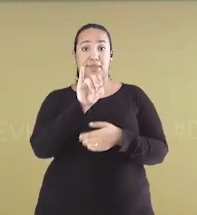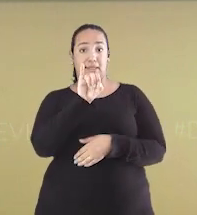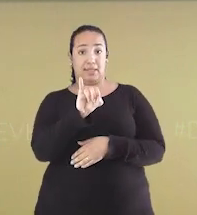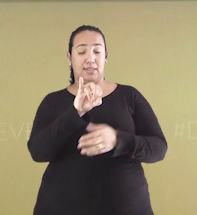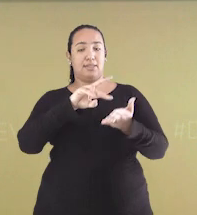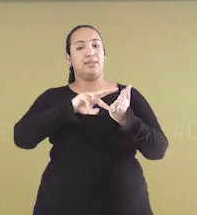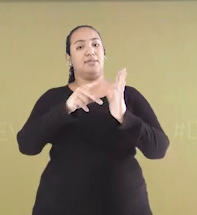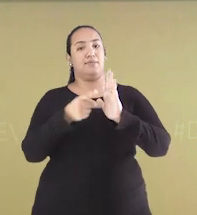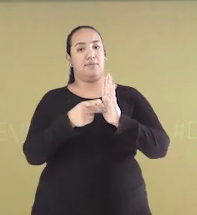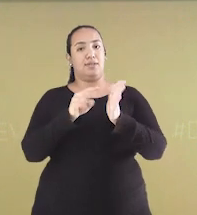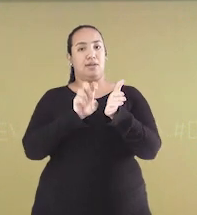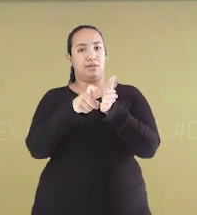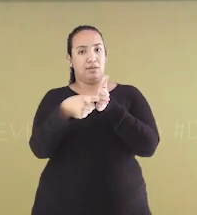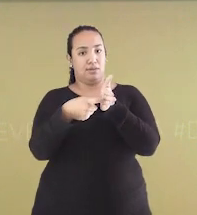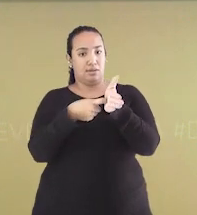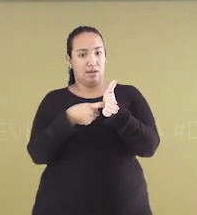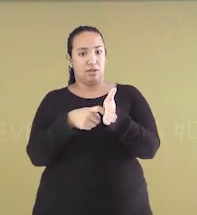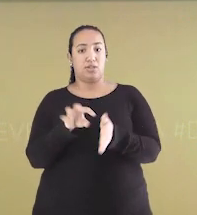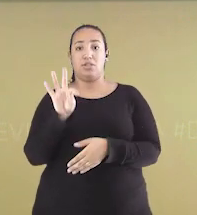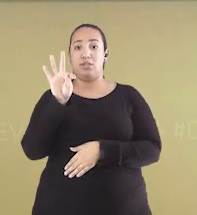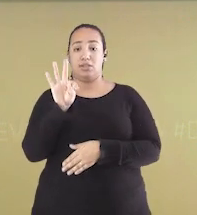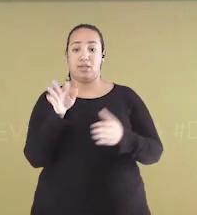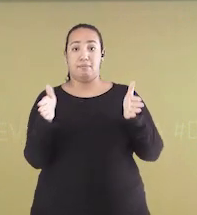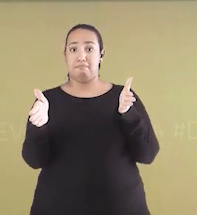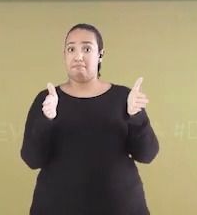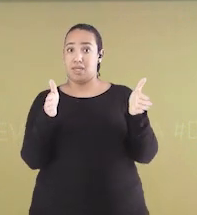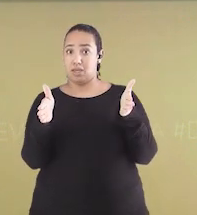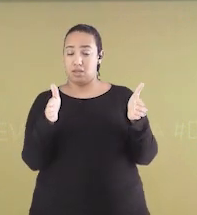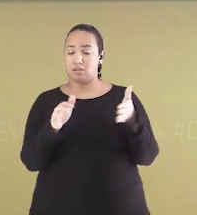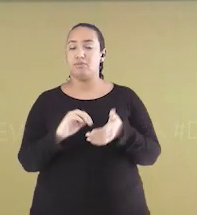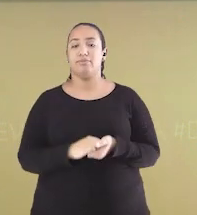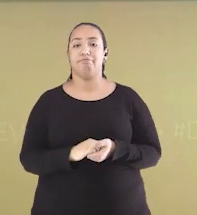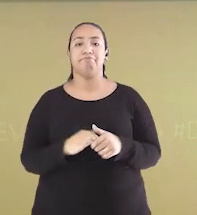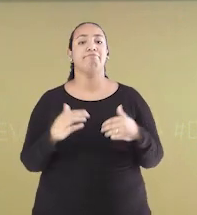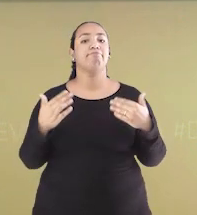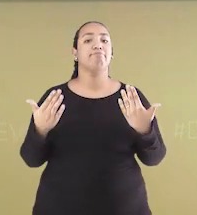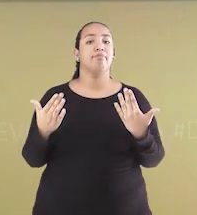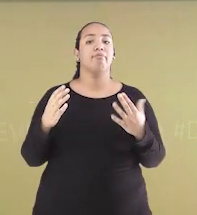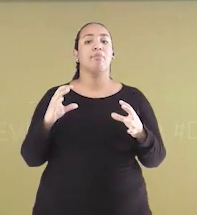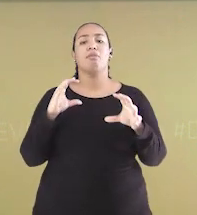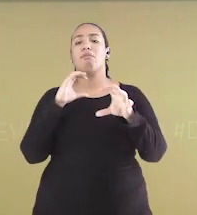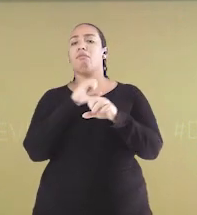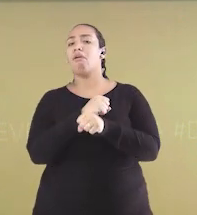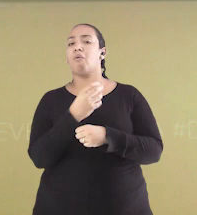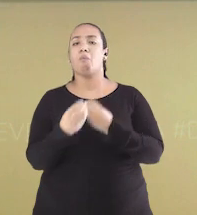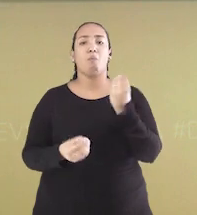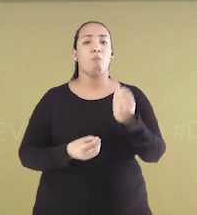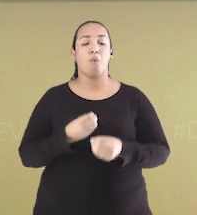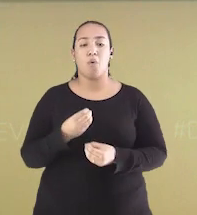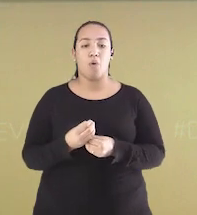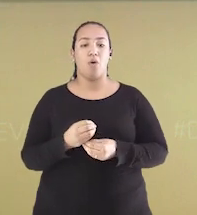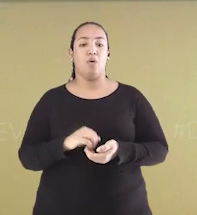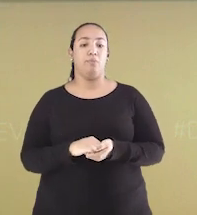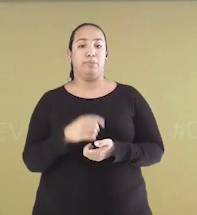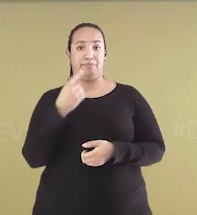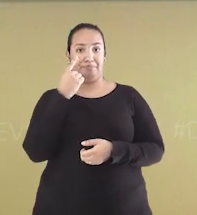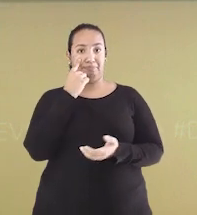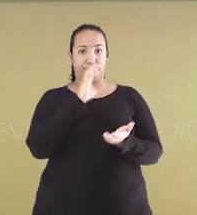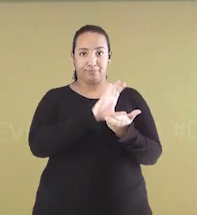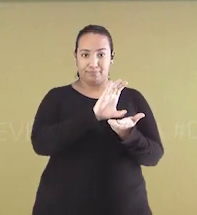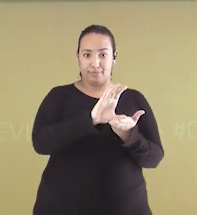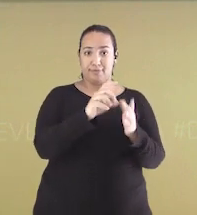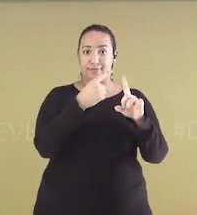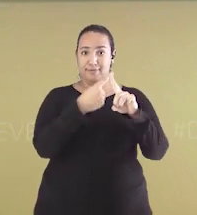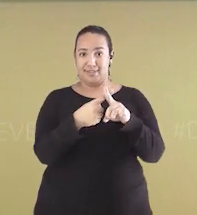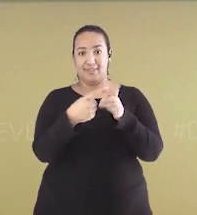e T o período dessa aplicação. Para calcularmos, basta multiplicarmos o capital pela taxa de